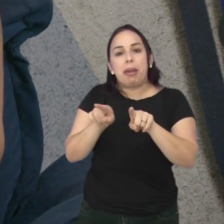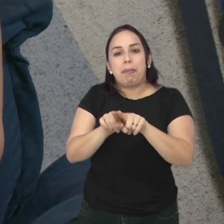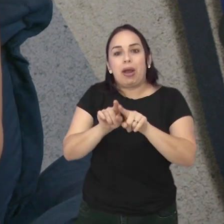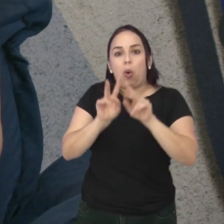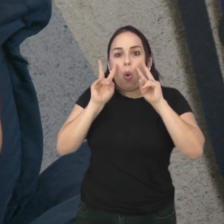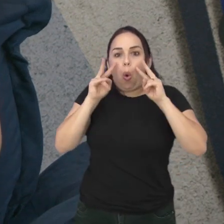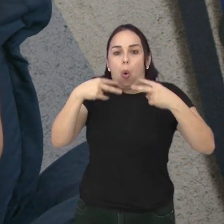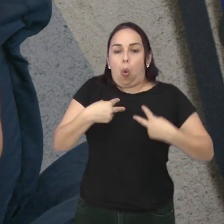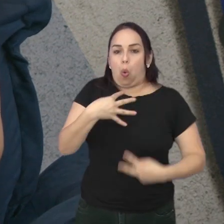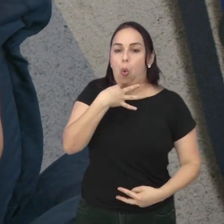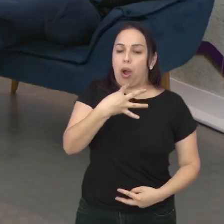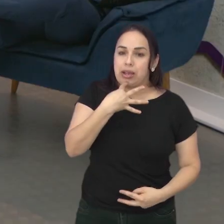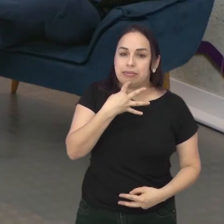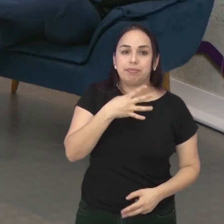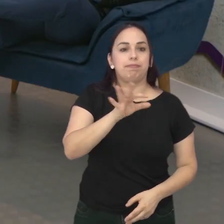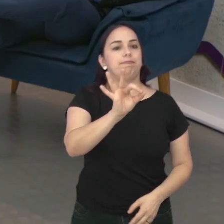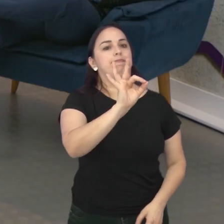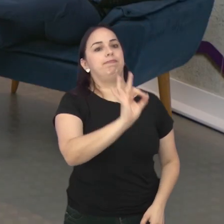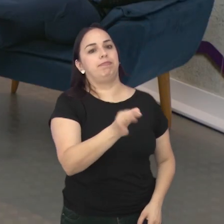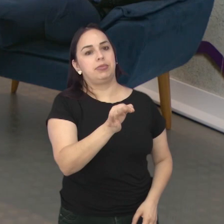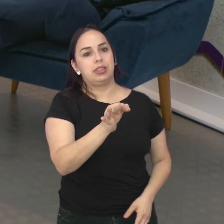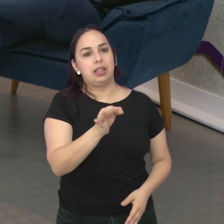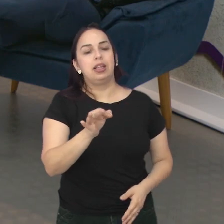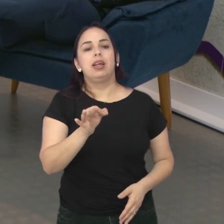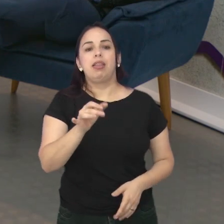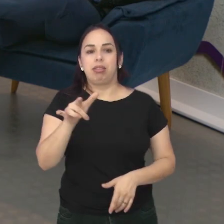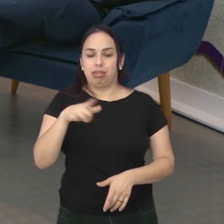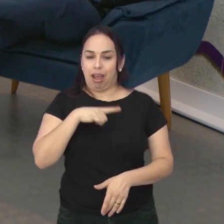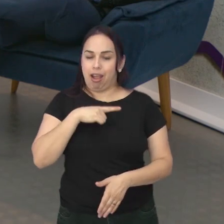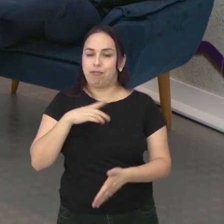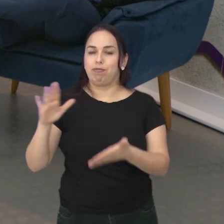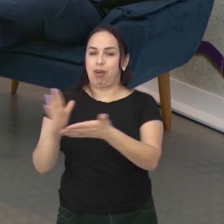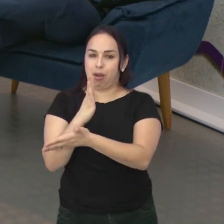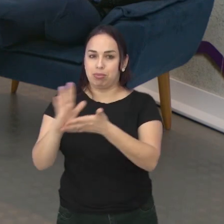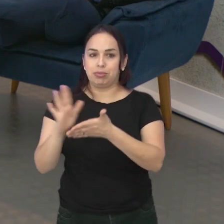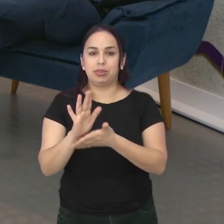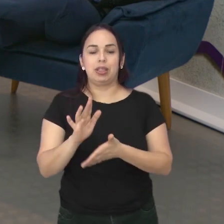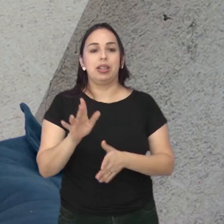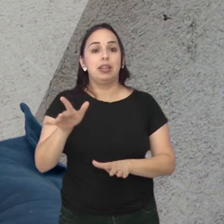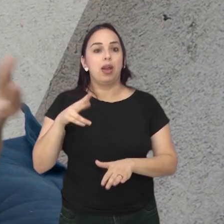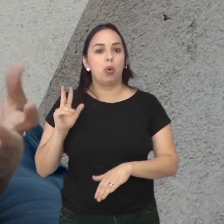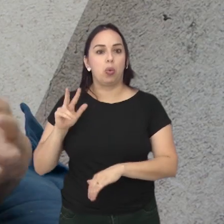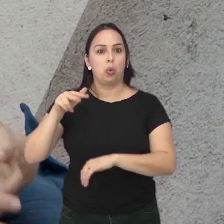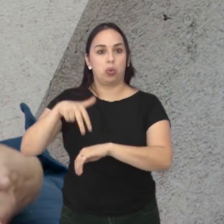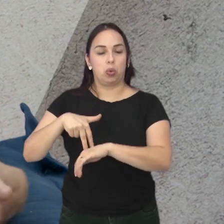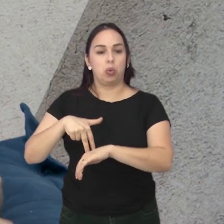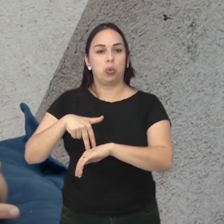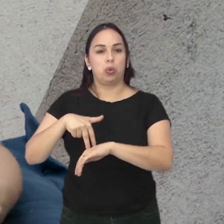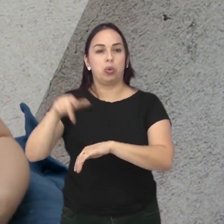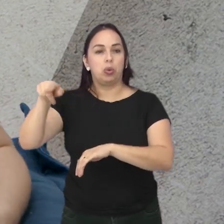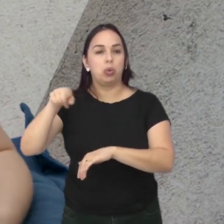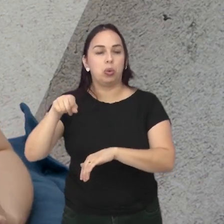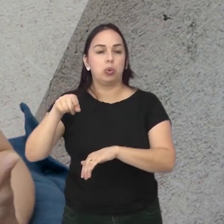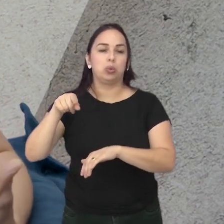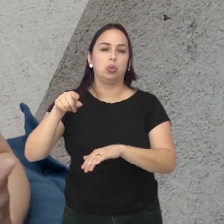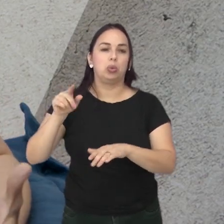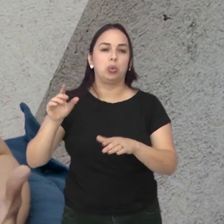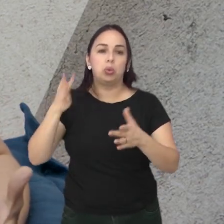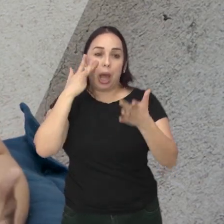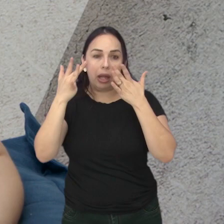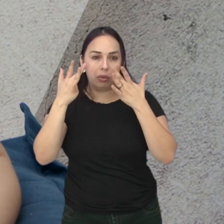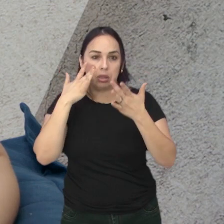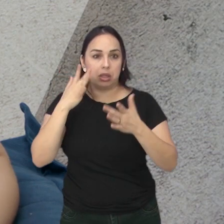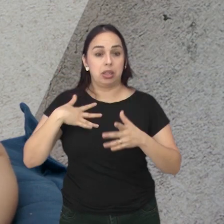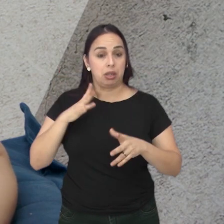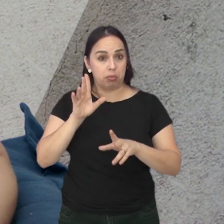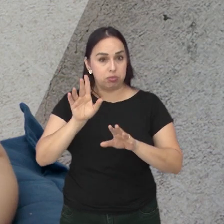se conhecer. Exatamente, a gente tem vários casos, inclusive um dos espetáculos que eu dirijo, que é com a Simone Sobreda aqui